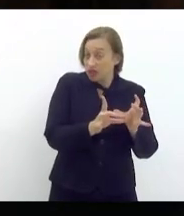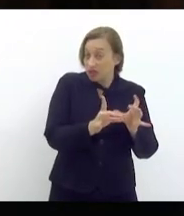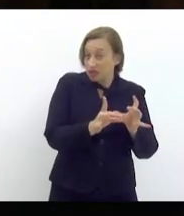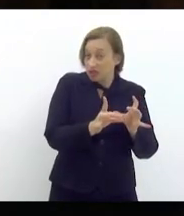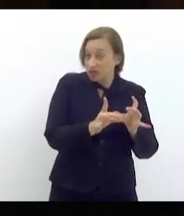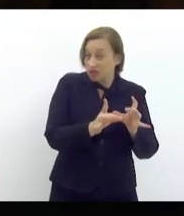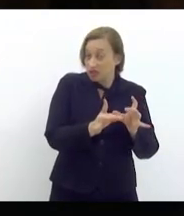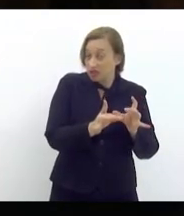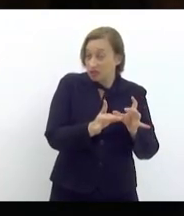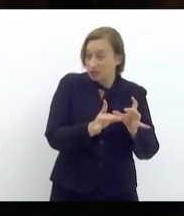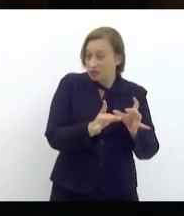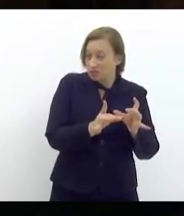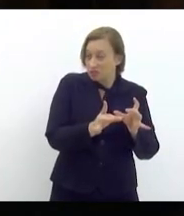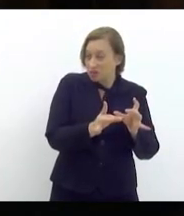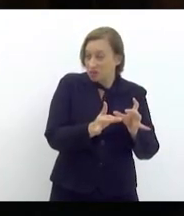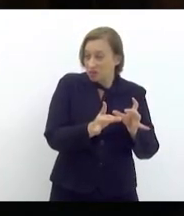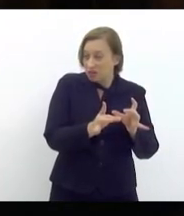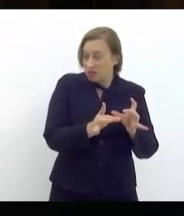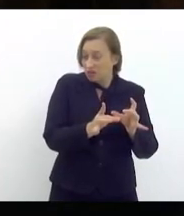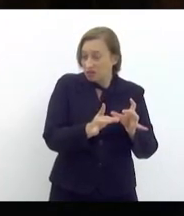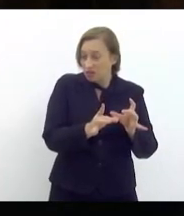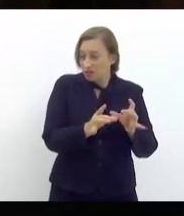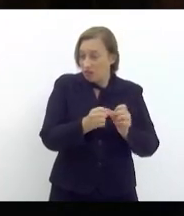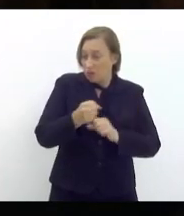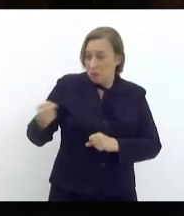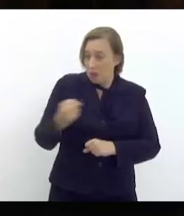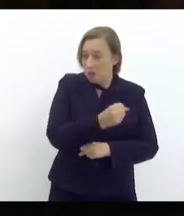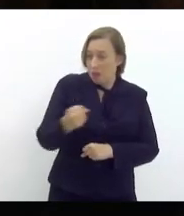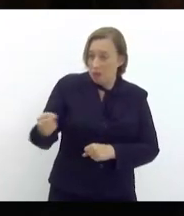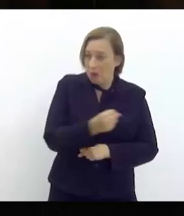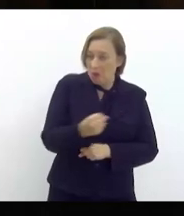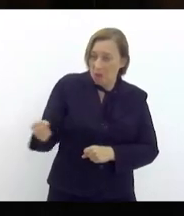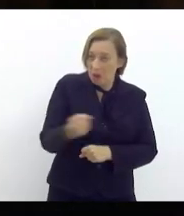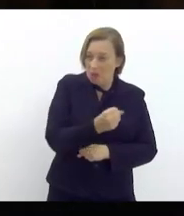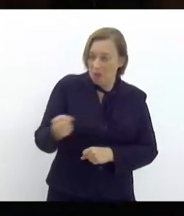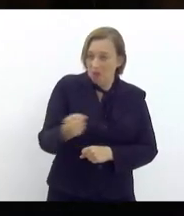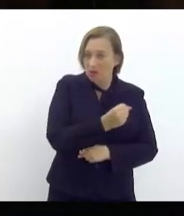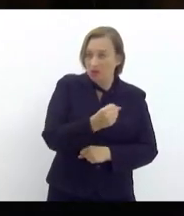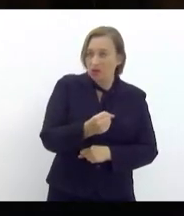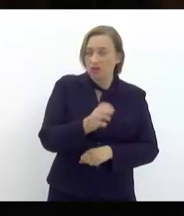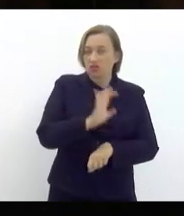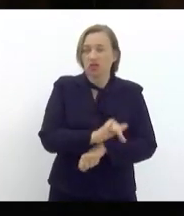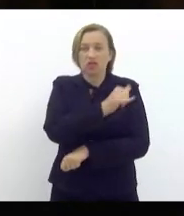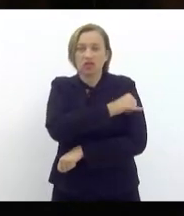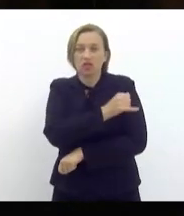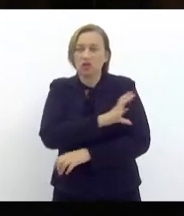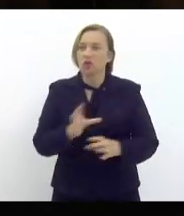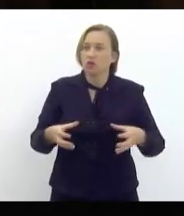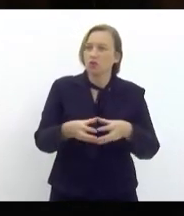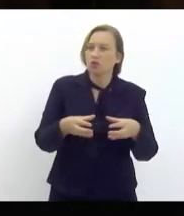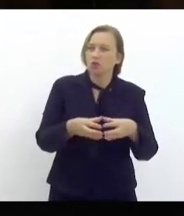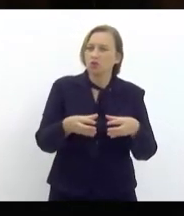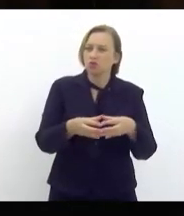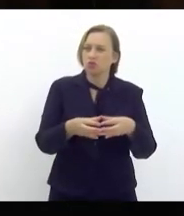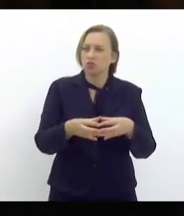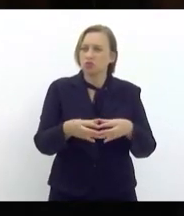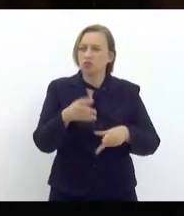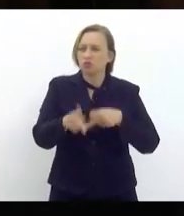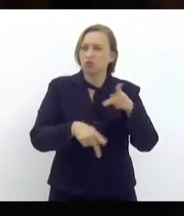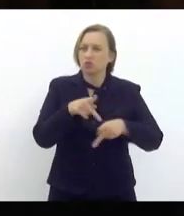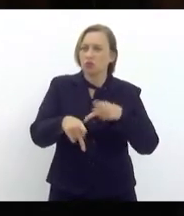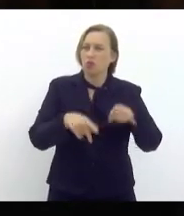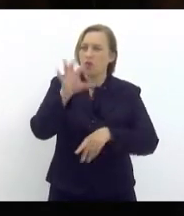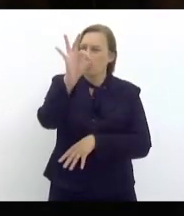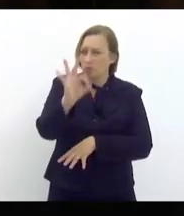trabalho no estado do Rio de Janeiro uma vez que essa categoria representa dentro do conjunto da população economicamente ativa um